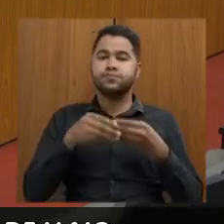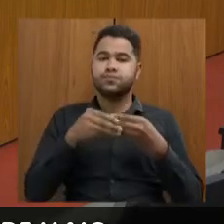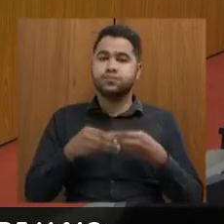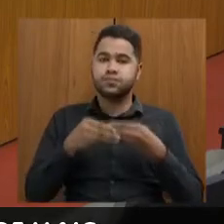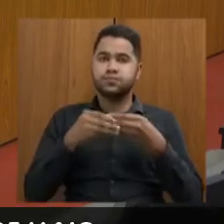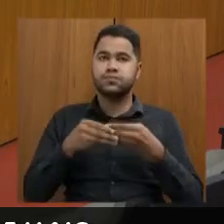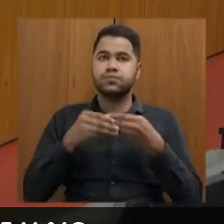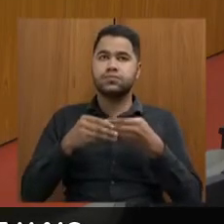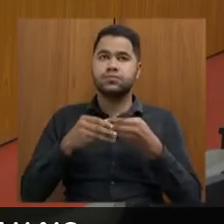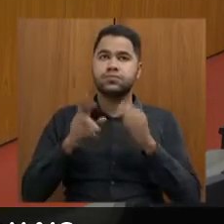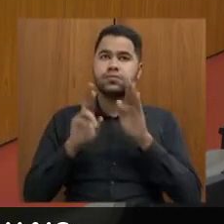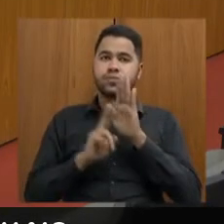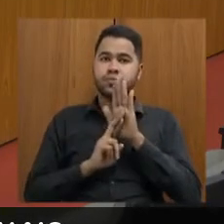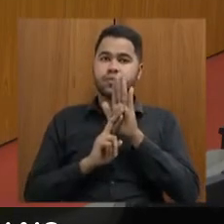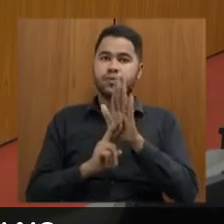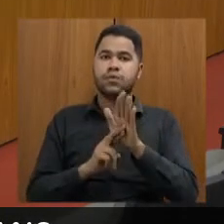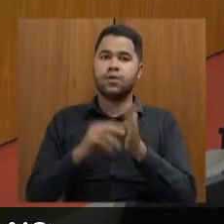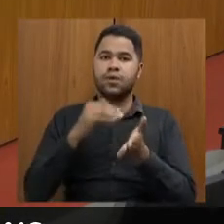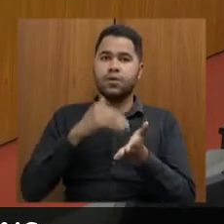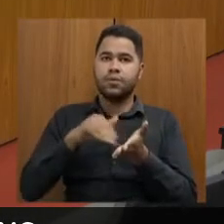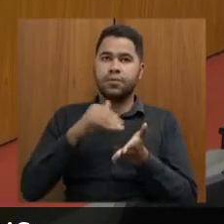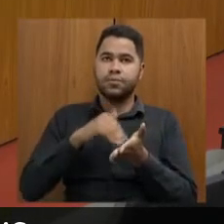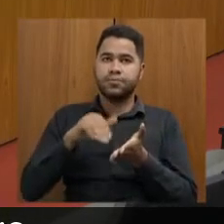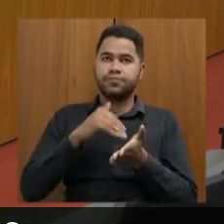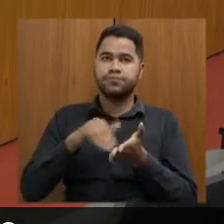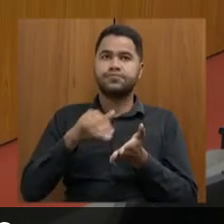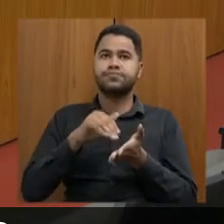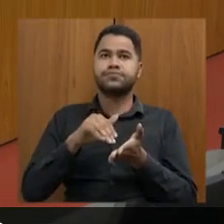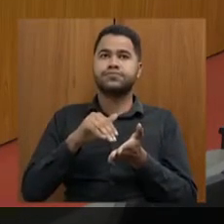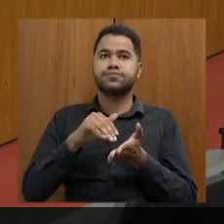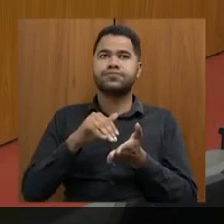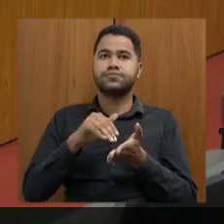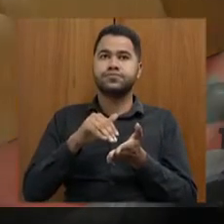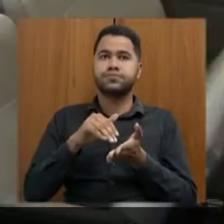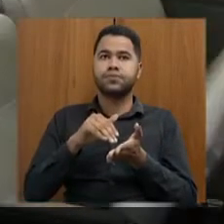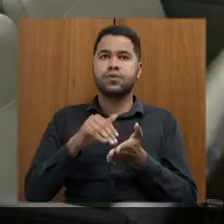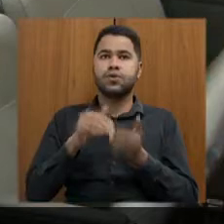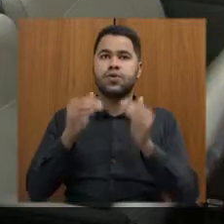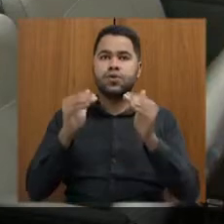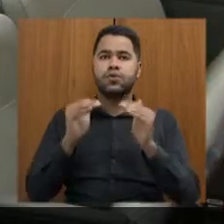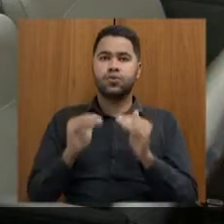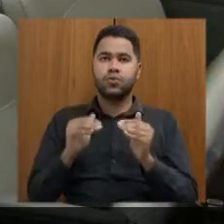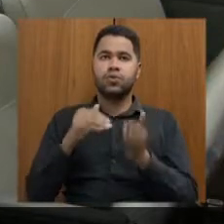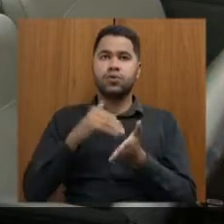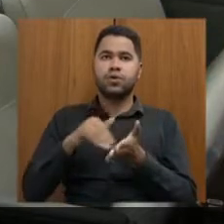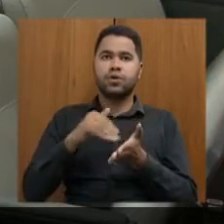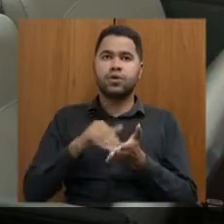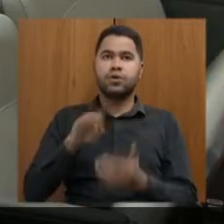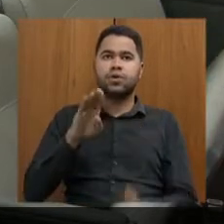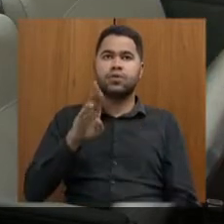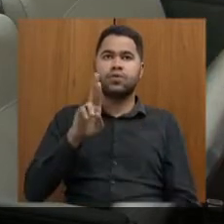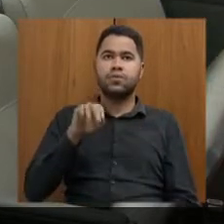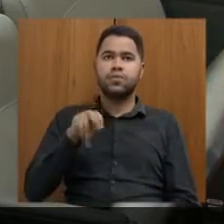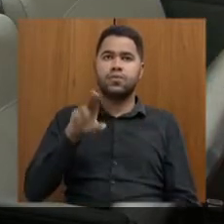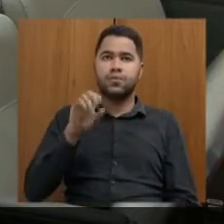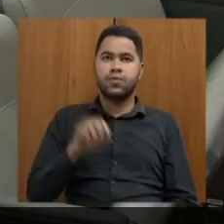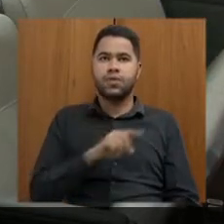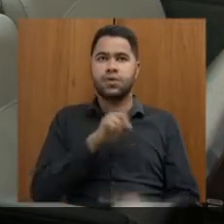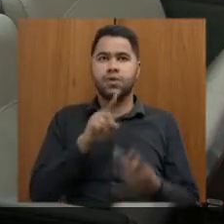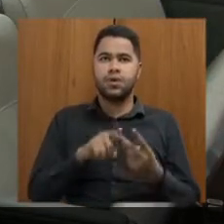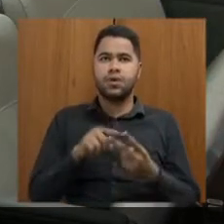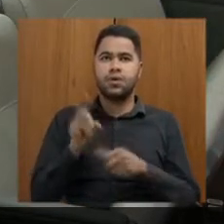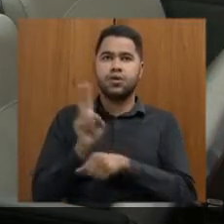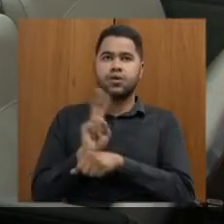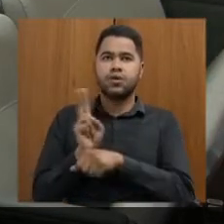aqui os representantes da secretaria o subsecretário Breno e a